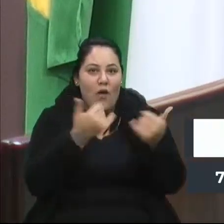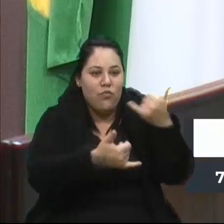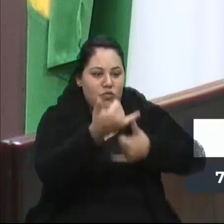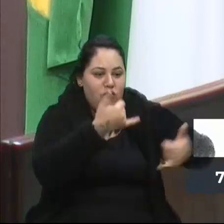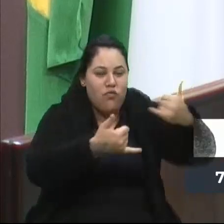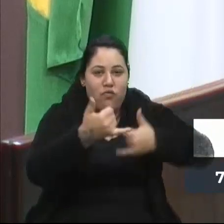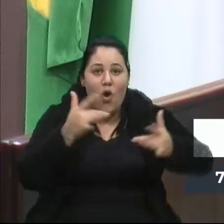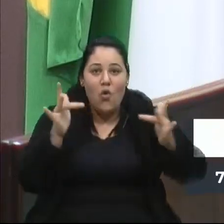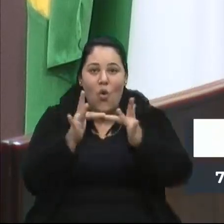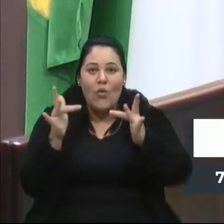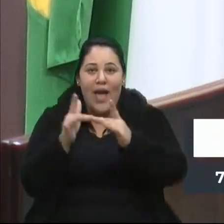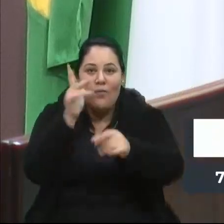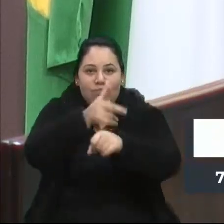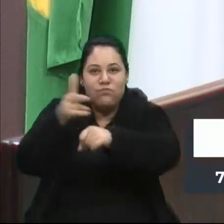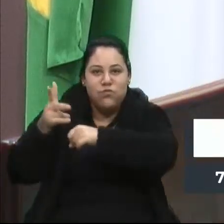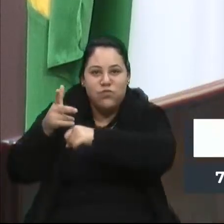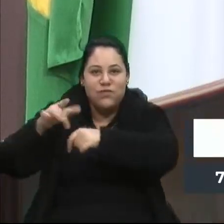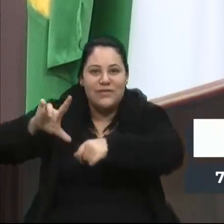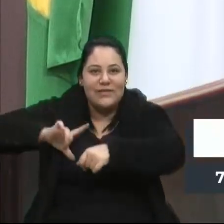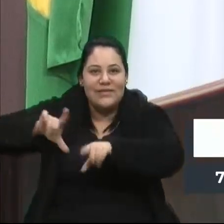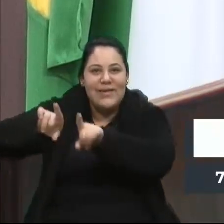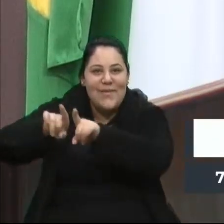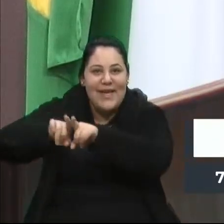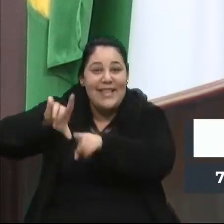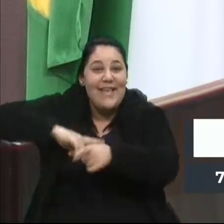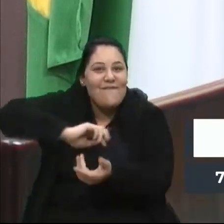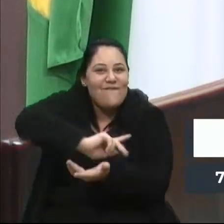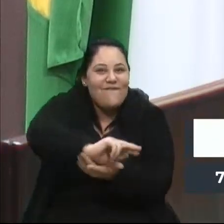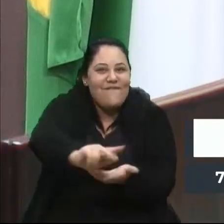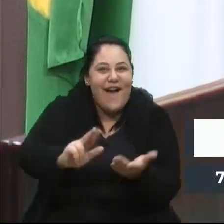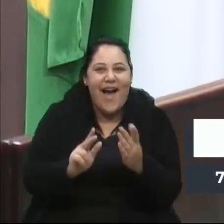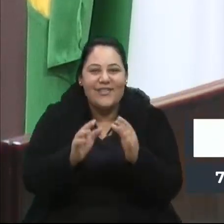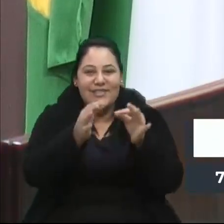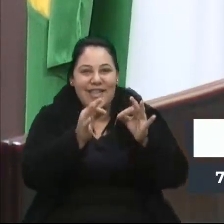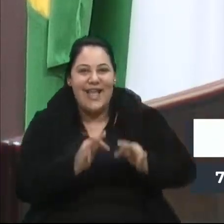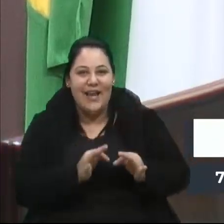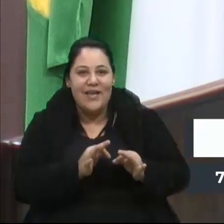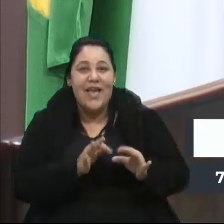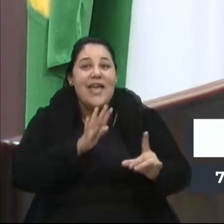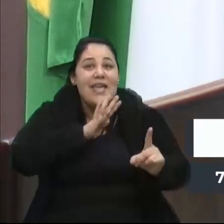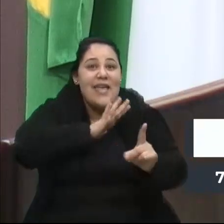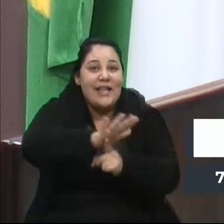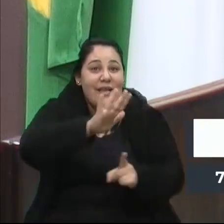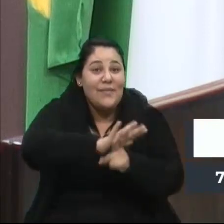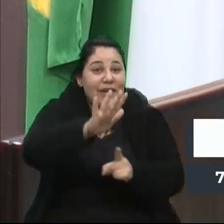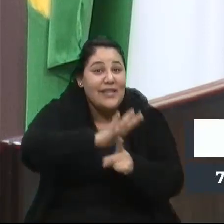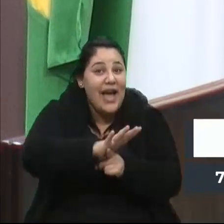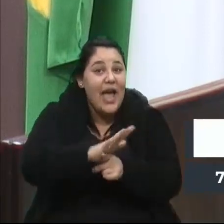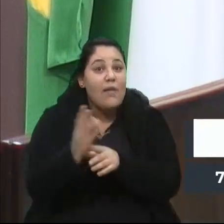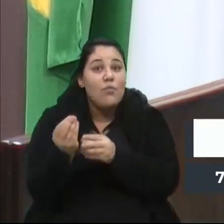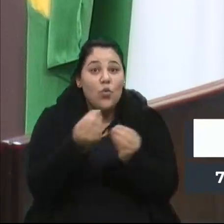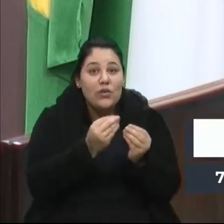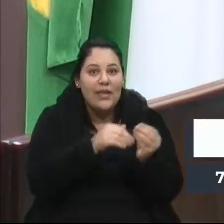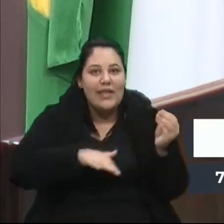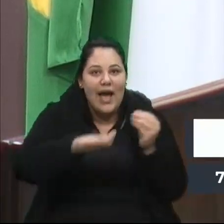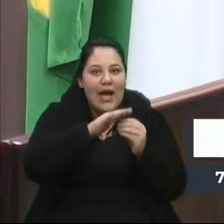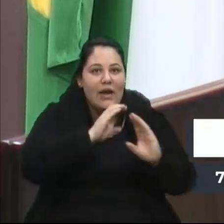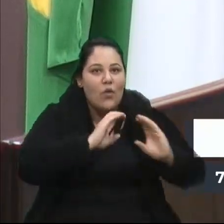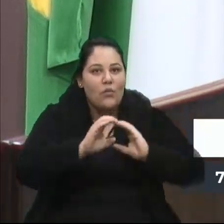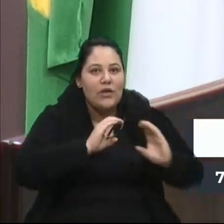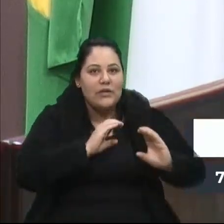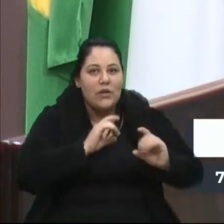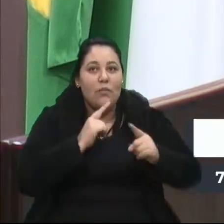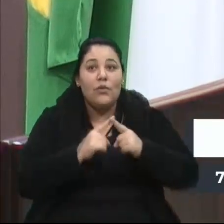com a imprensa. Tem uma série de outras questões, e as demandas são muitas na área da comunicação, porque a